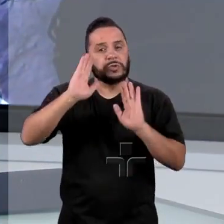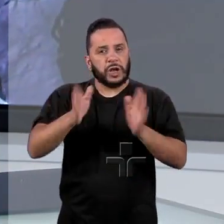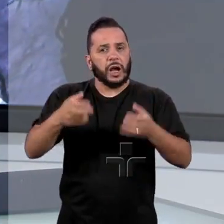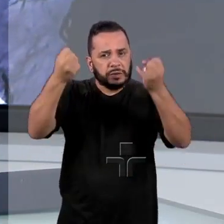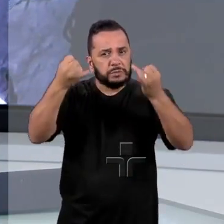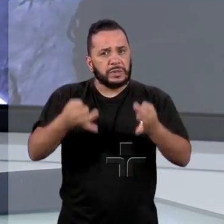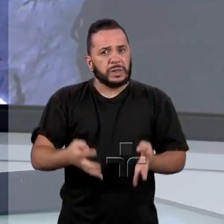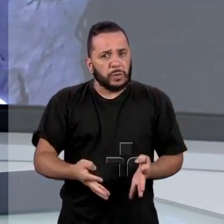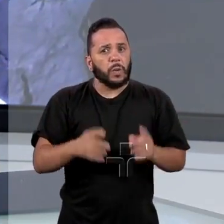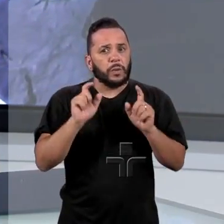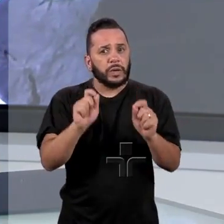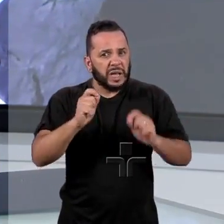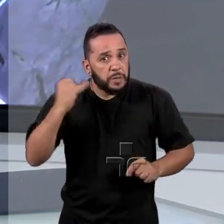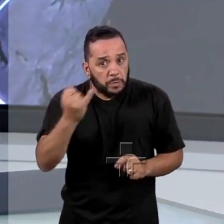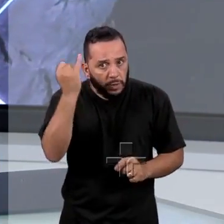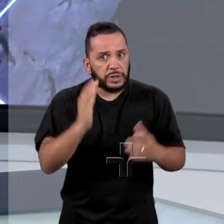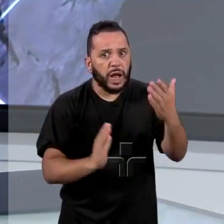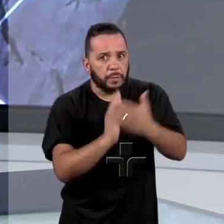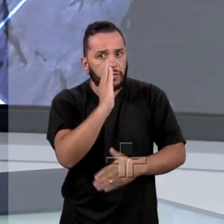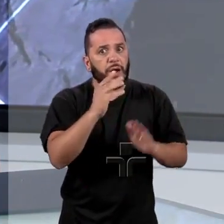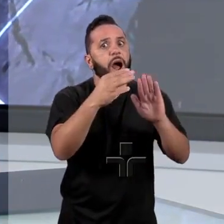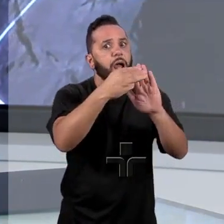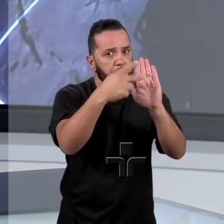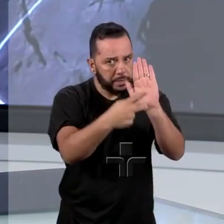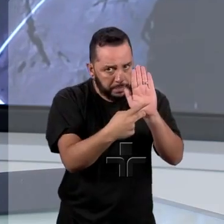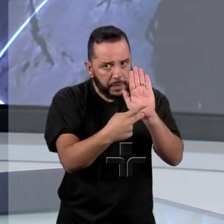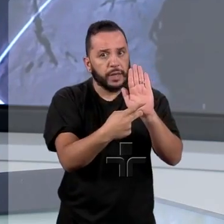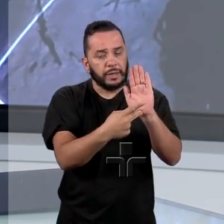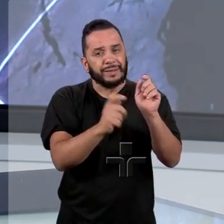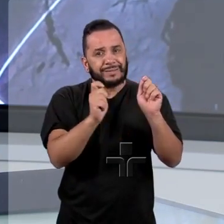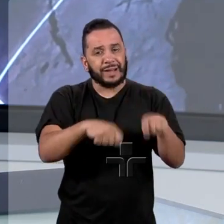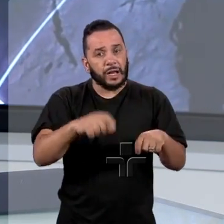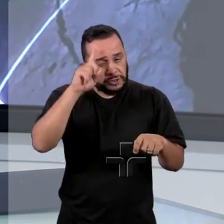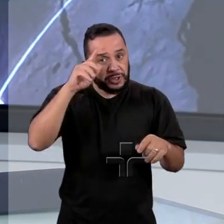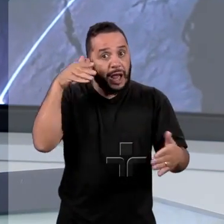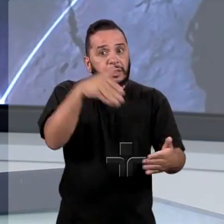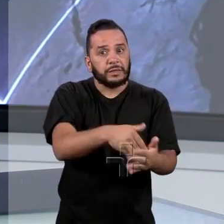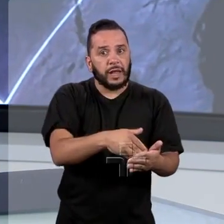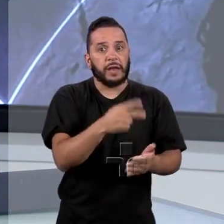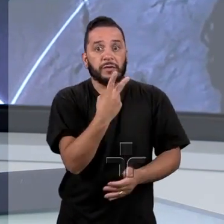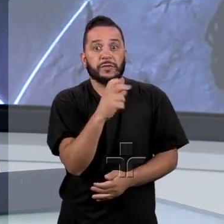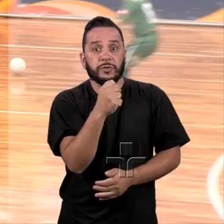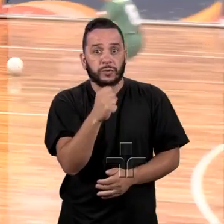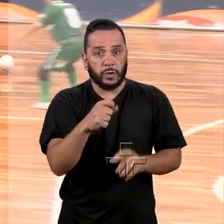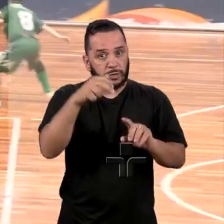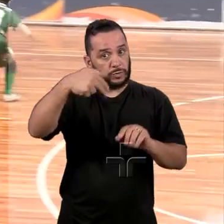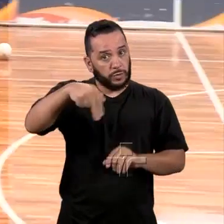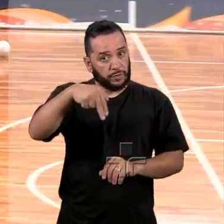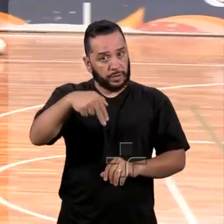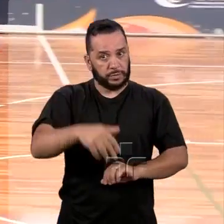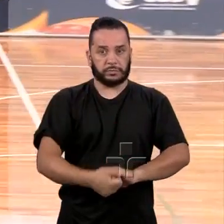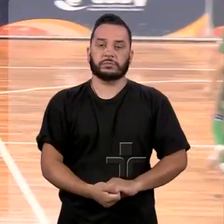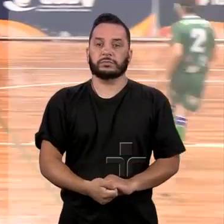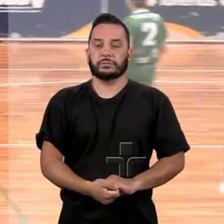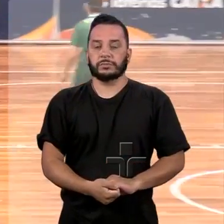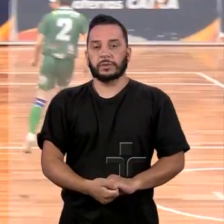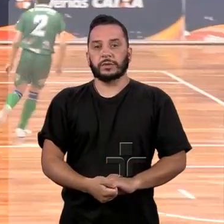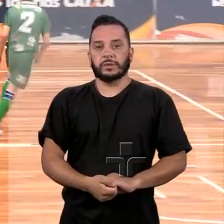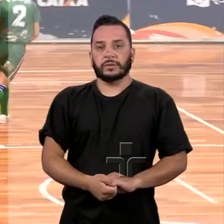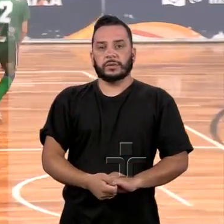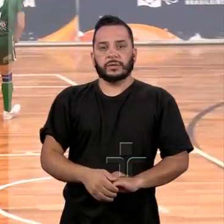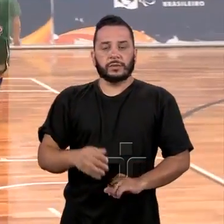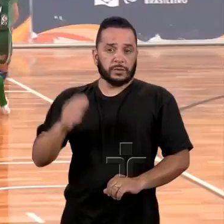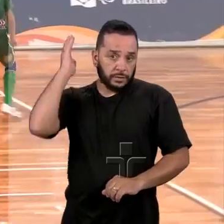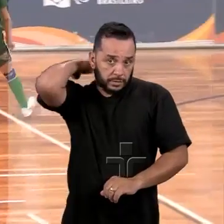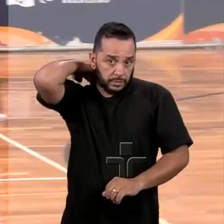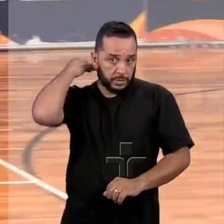a importância de aprovar a medida provisória, que tem validade até o dia 28 deste mês. O camisa 10 da